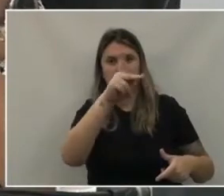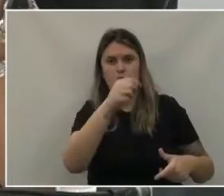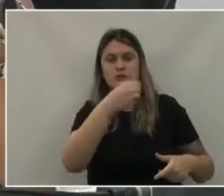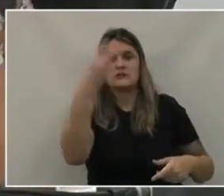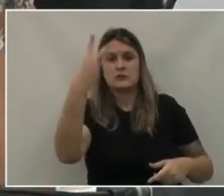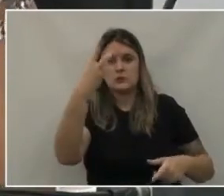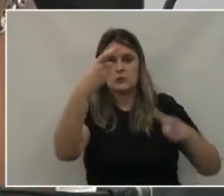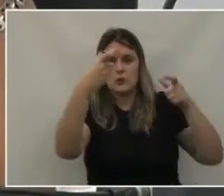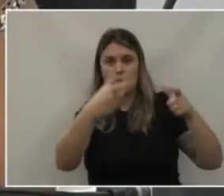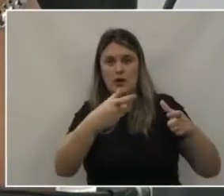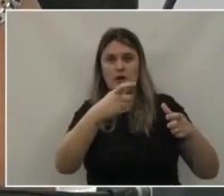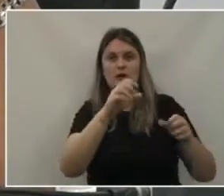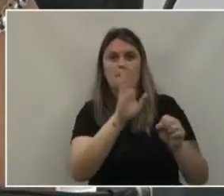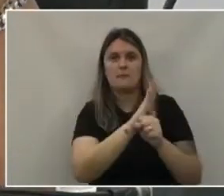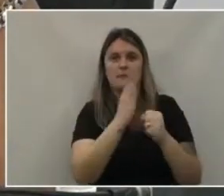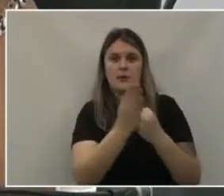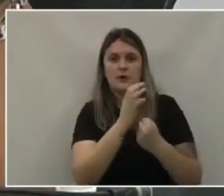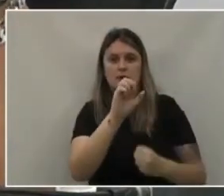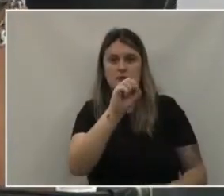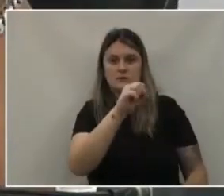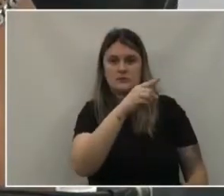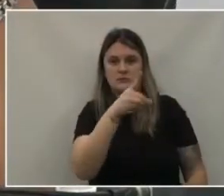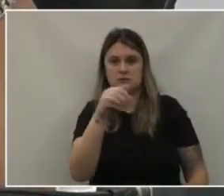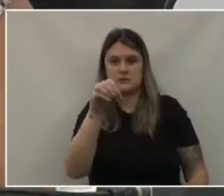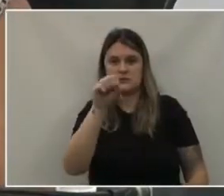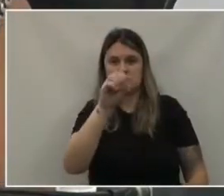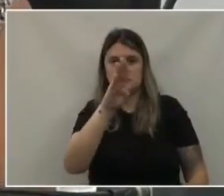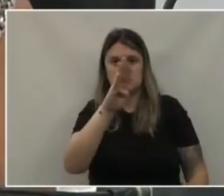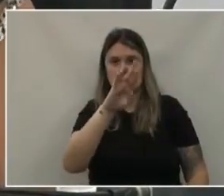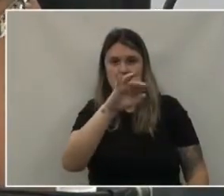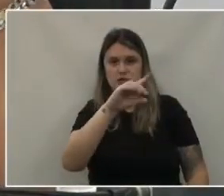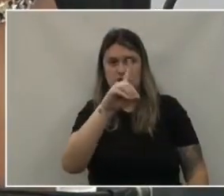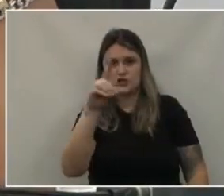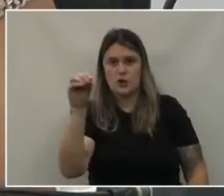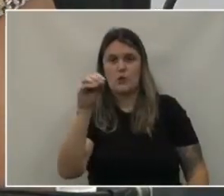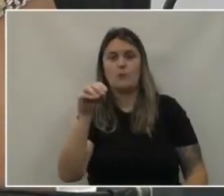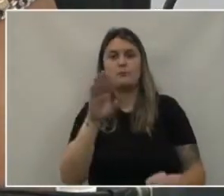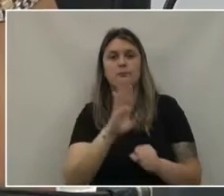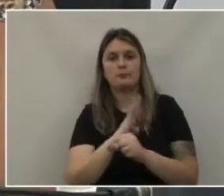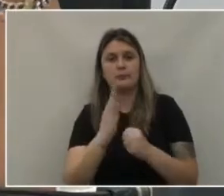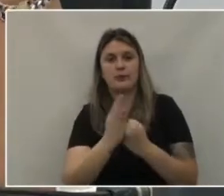Sebastião, Cristo Rei, e também